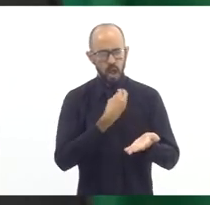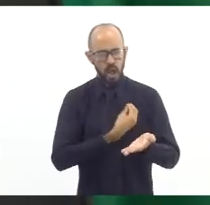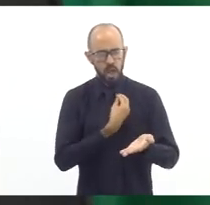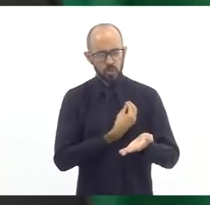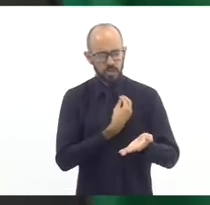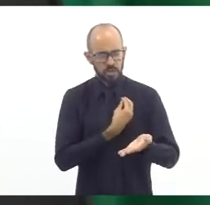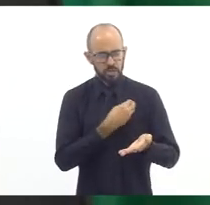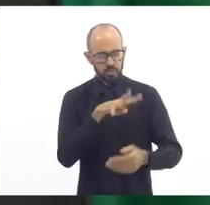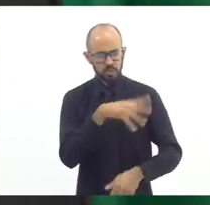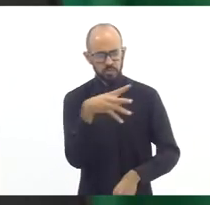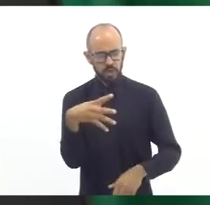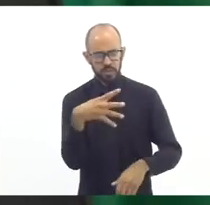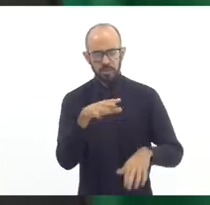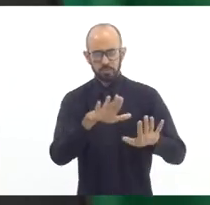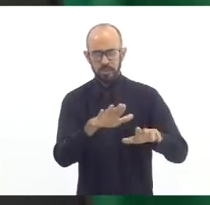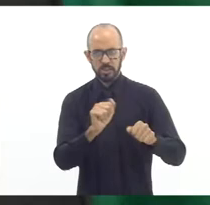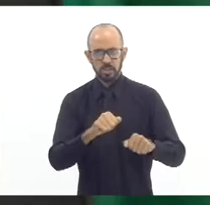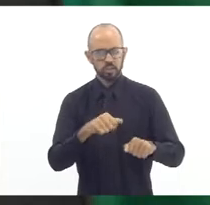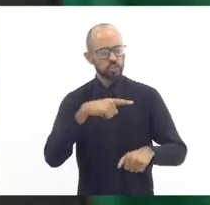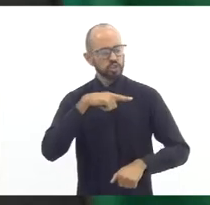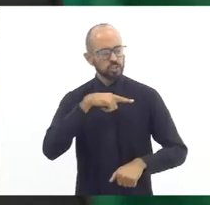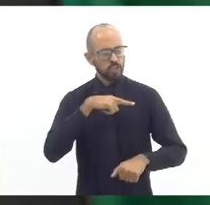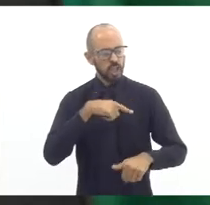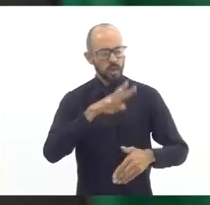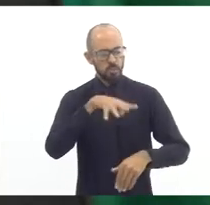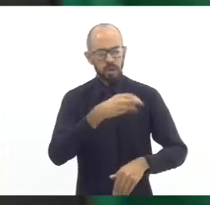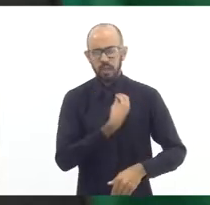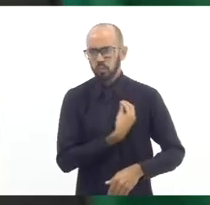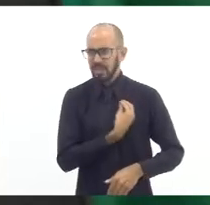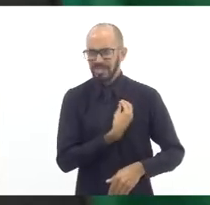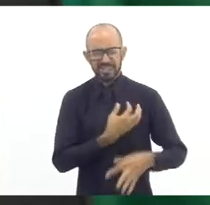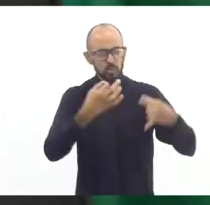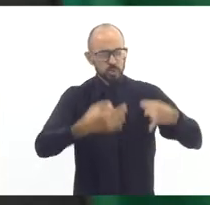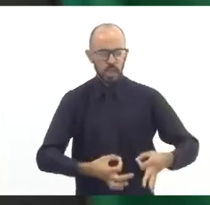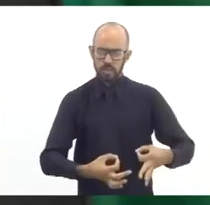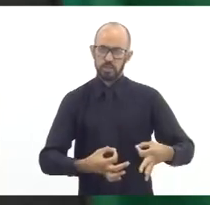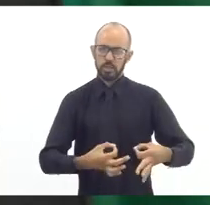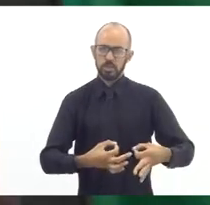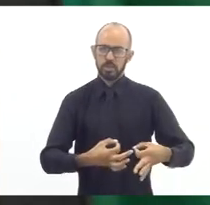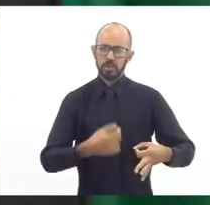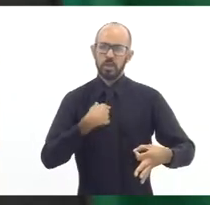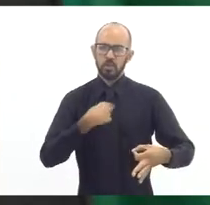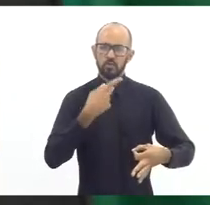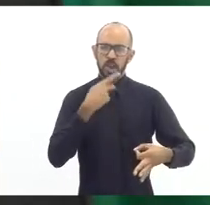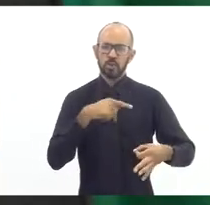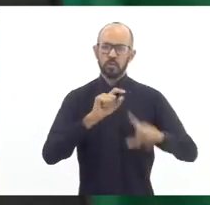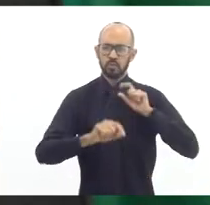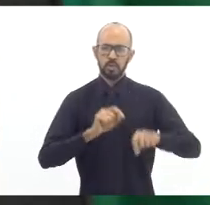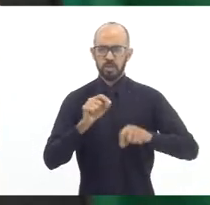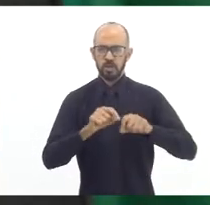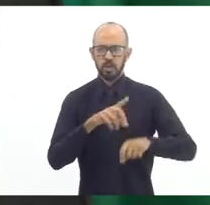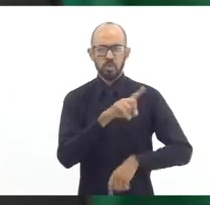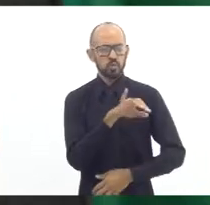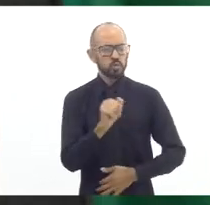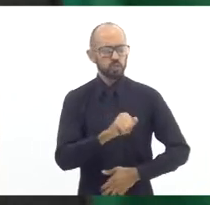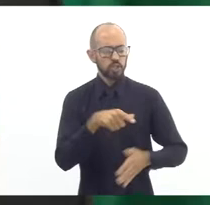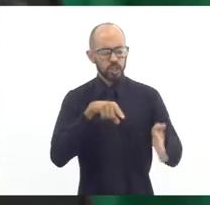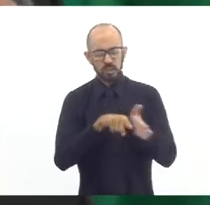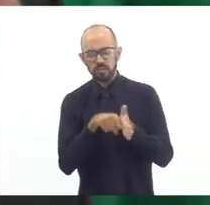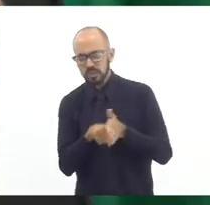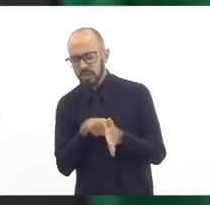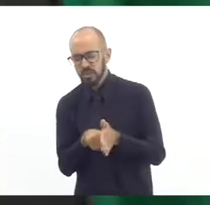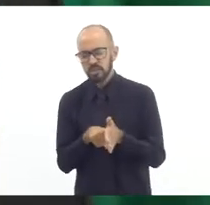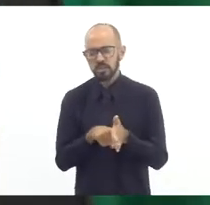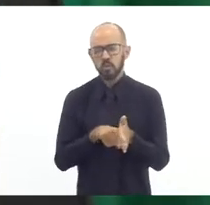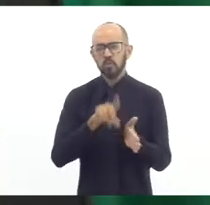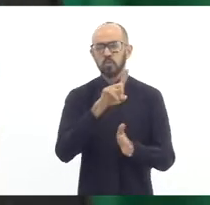mas que a gente tenha uma atualização concreta. Sim. O que, que eu pretendo dizer com isso? A data da fiscalização,